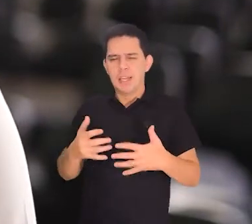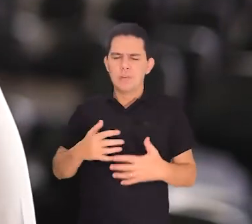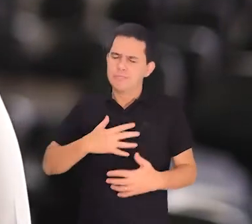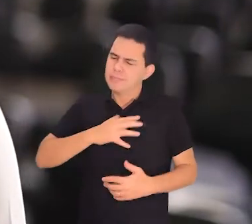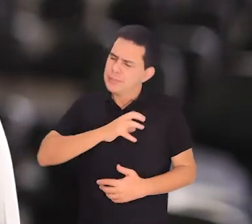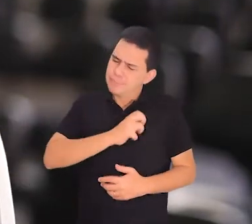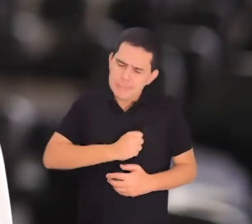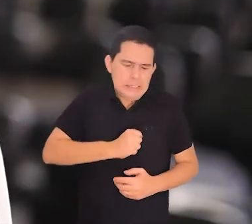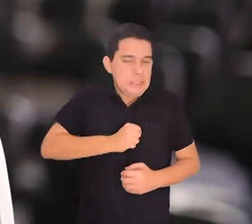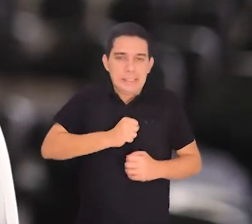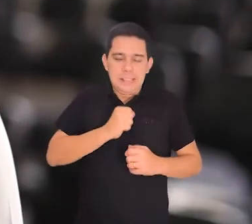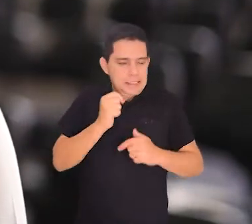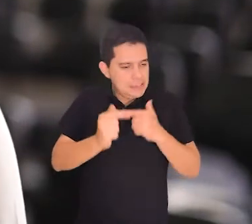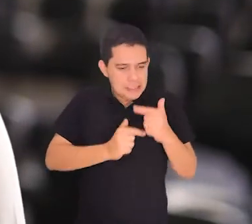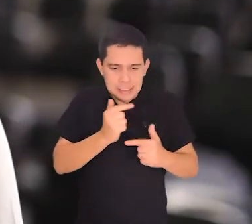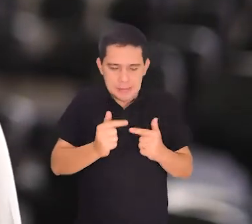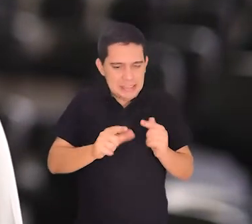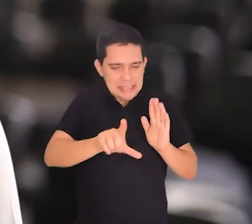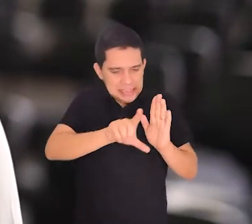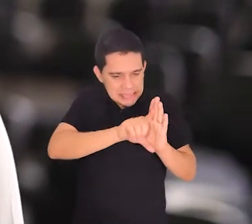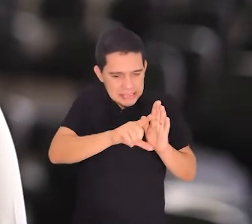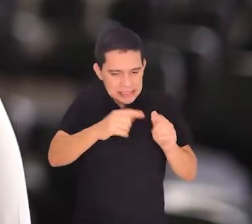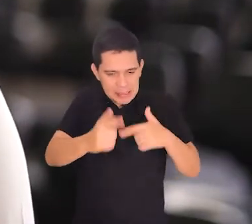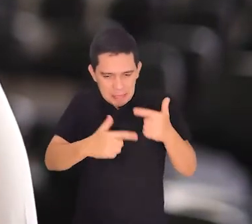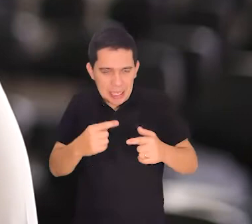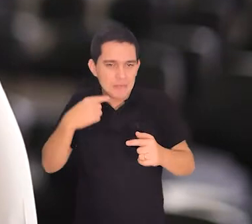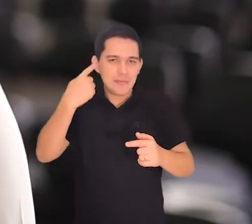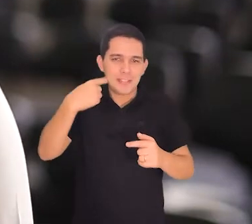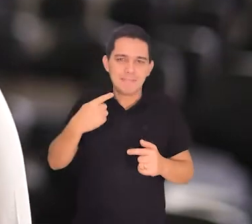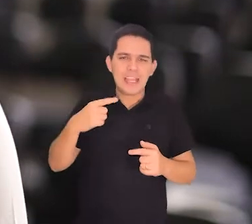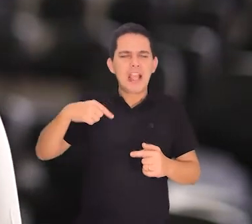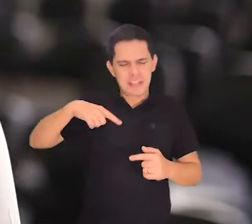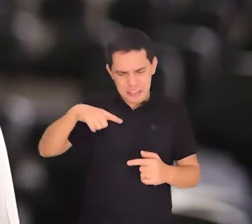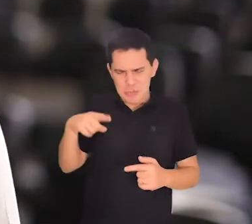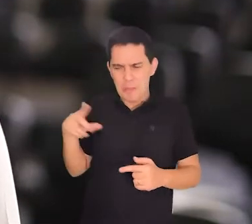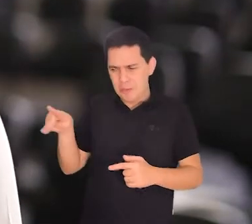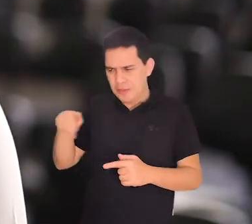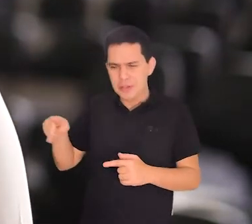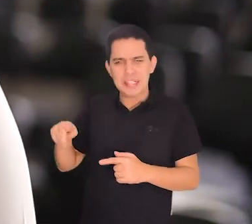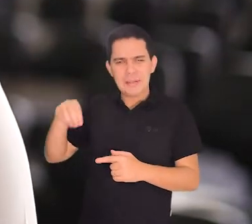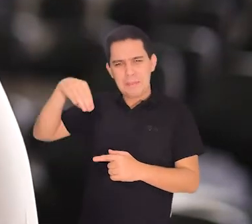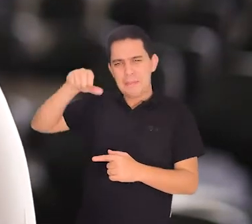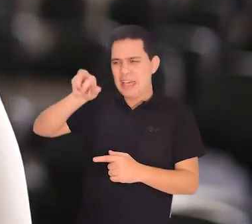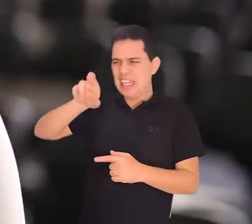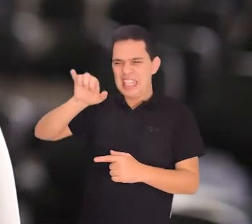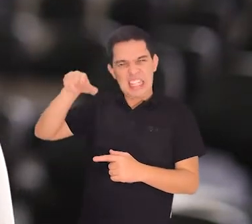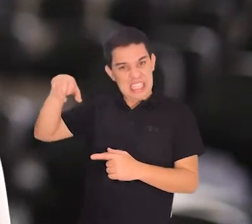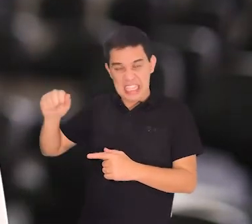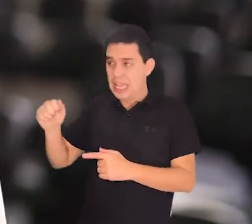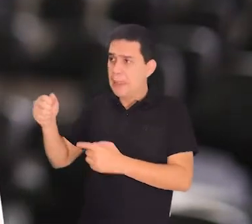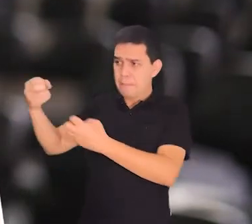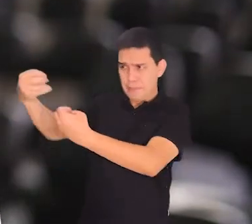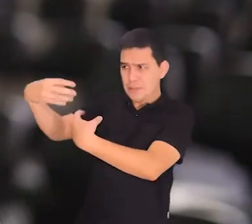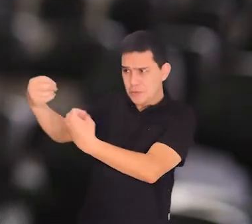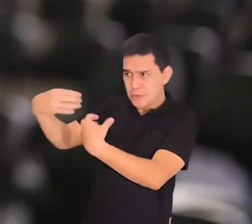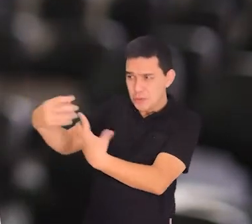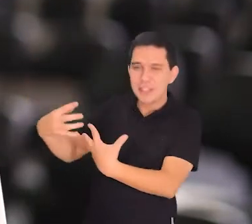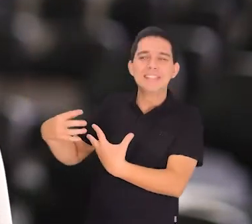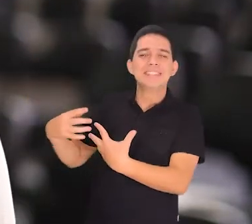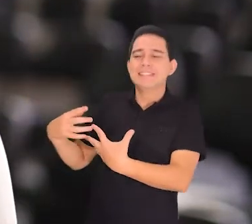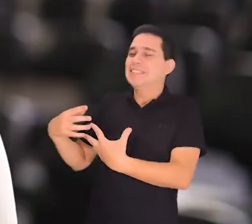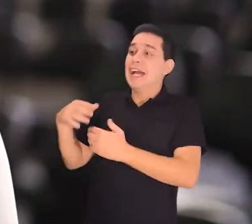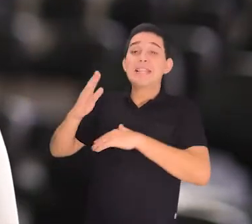princípio. Eu tive uma professora que foi responsável por isso, professora Maria Nívia, que depois tive a oportunidade de ser colega, né, como